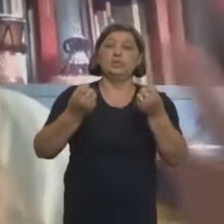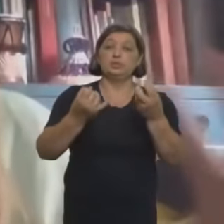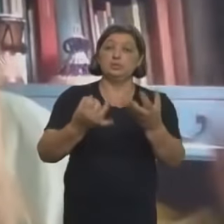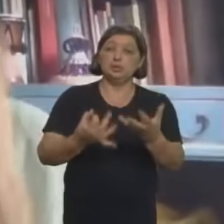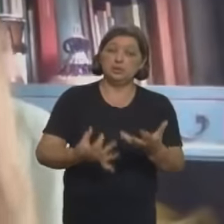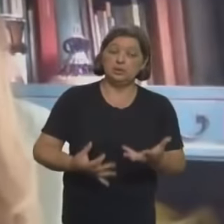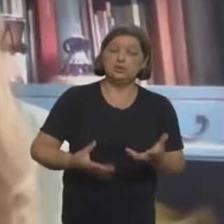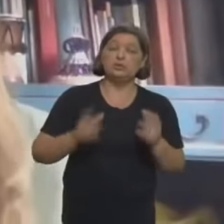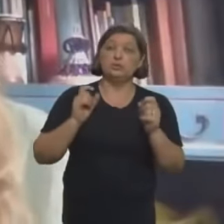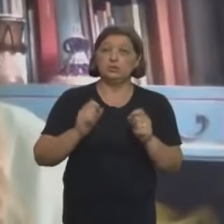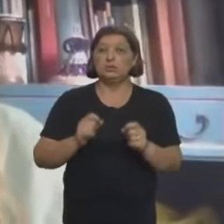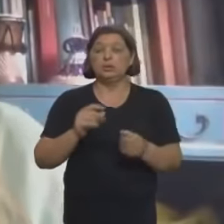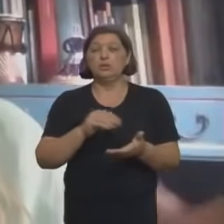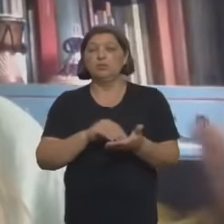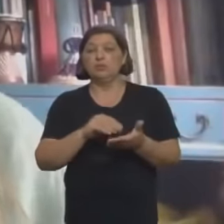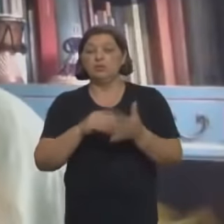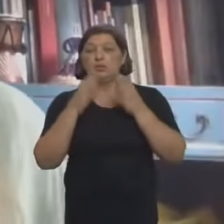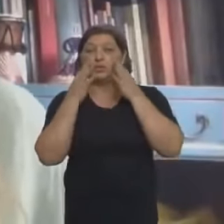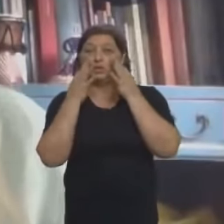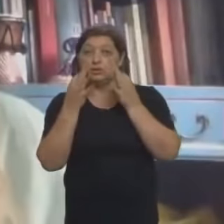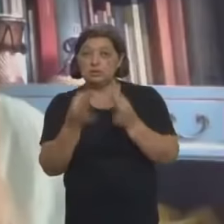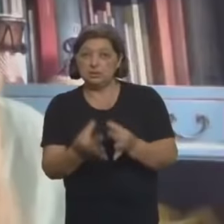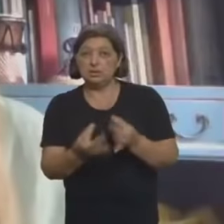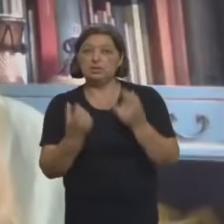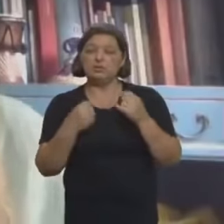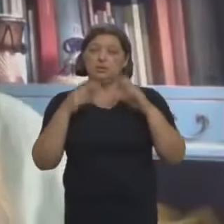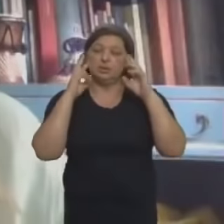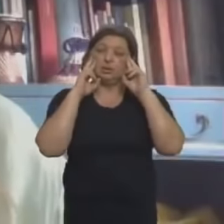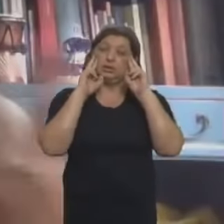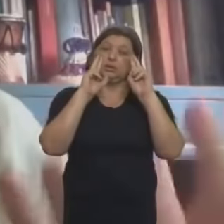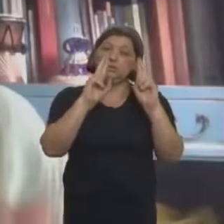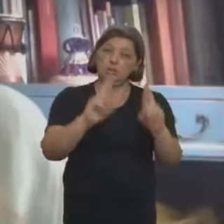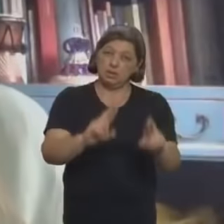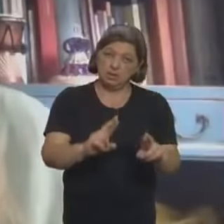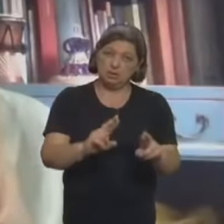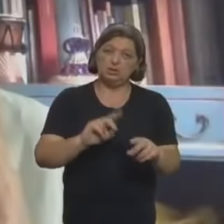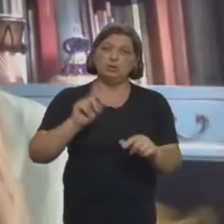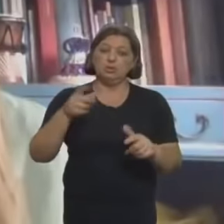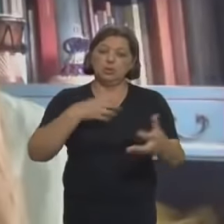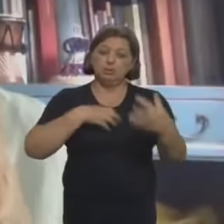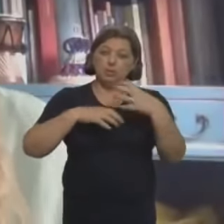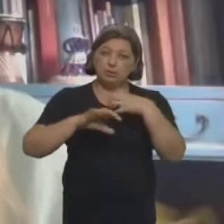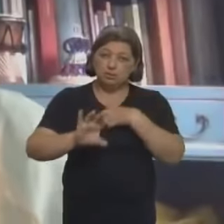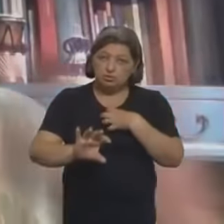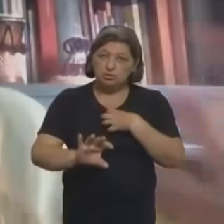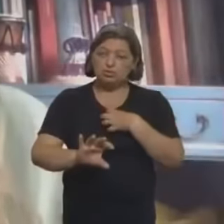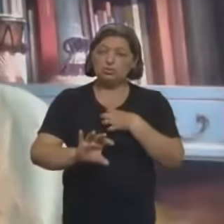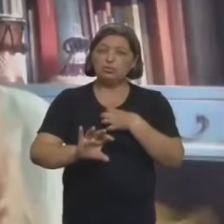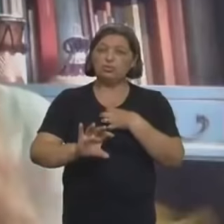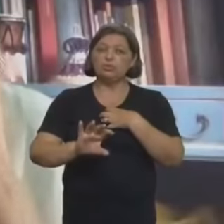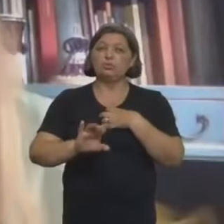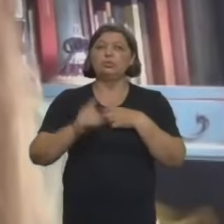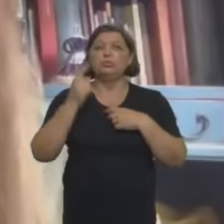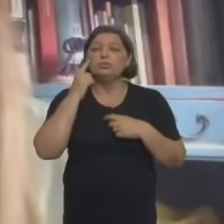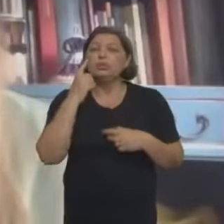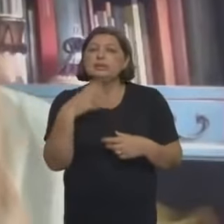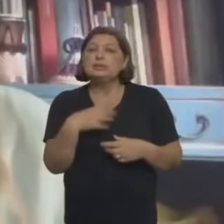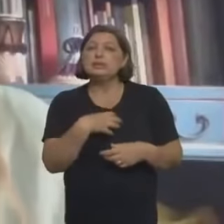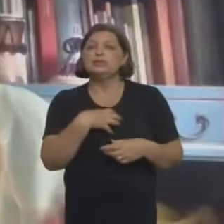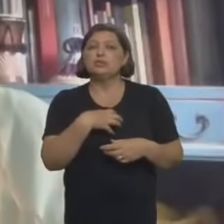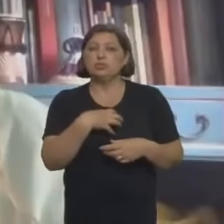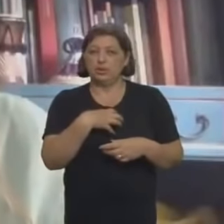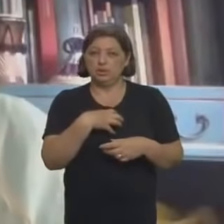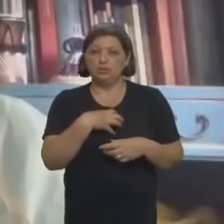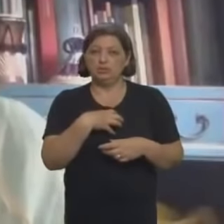focar a atenção, como eu falei, vai falar de respeito, vai falar de empatia, vai falar de sentimentos,